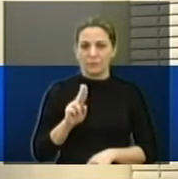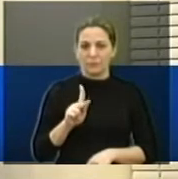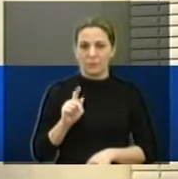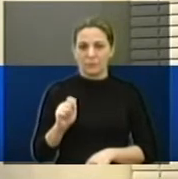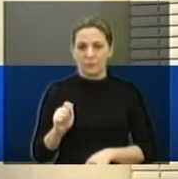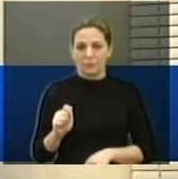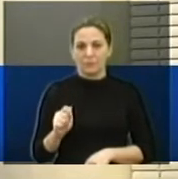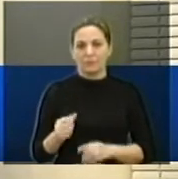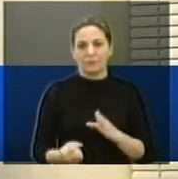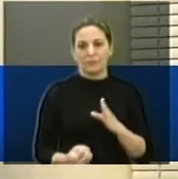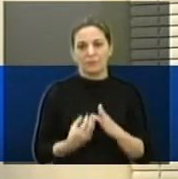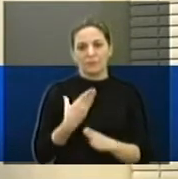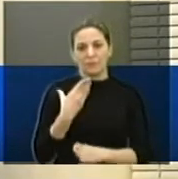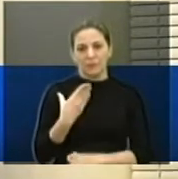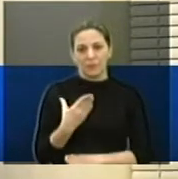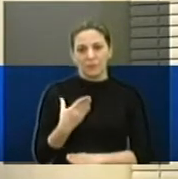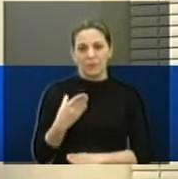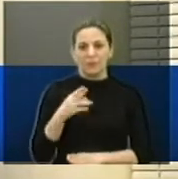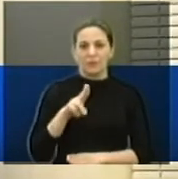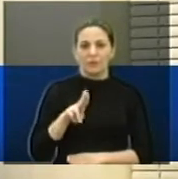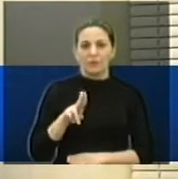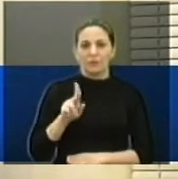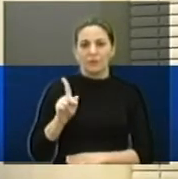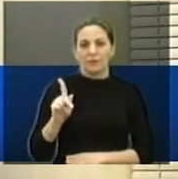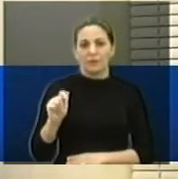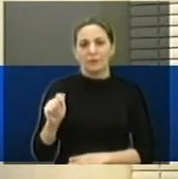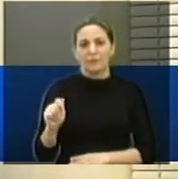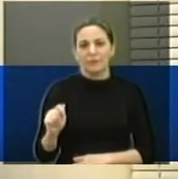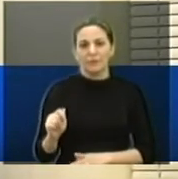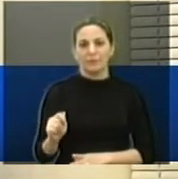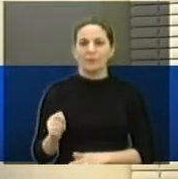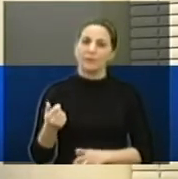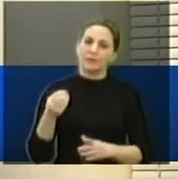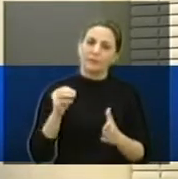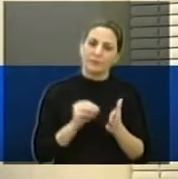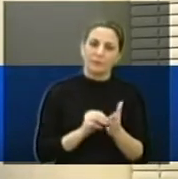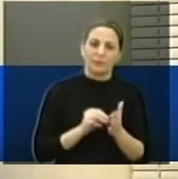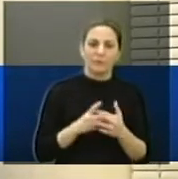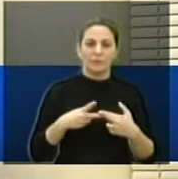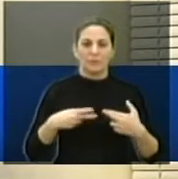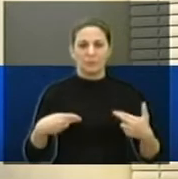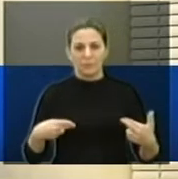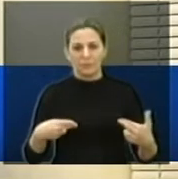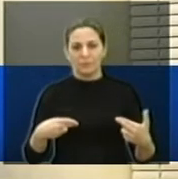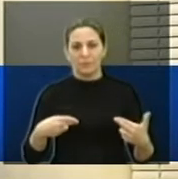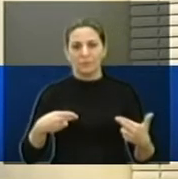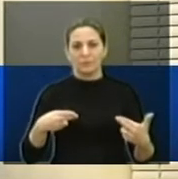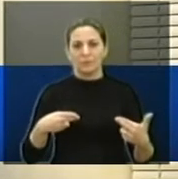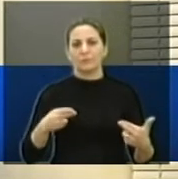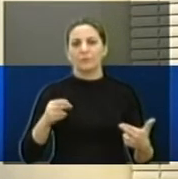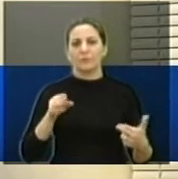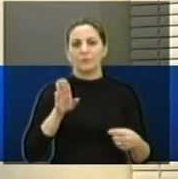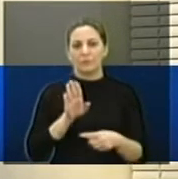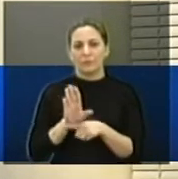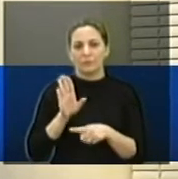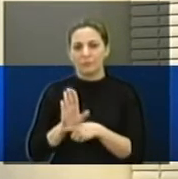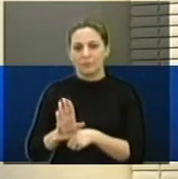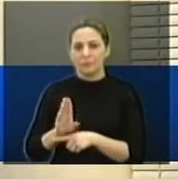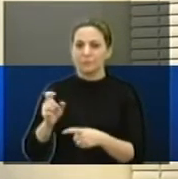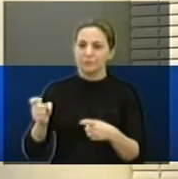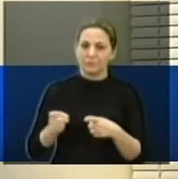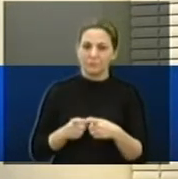ocorreu e as roupas continuam deficitárias no que diz respeito ao atendimento médico